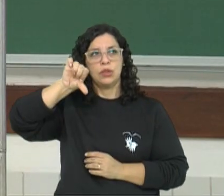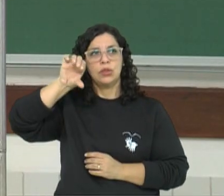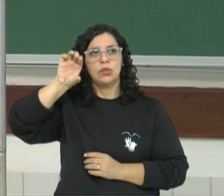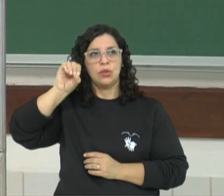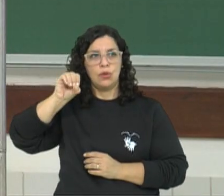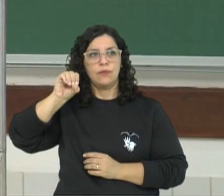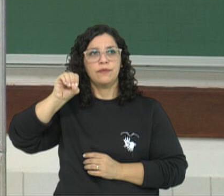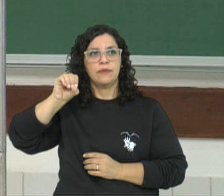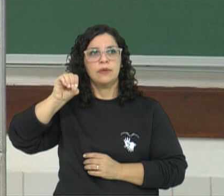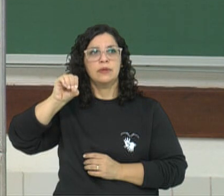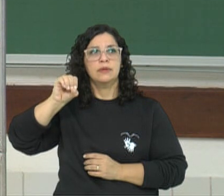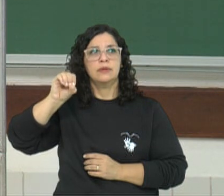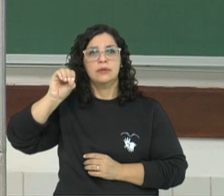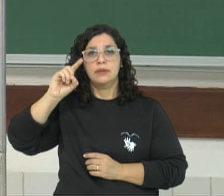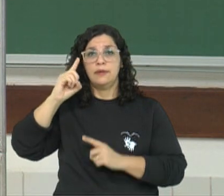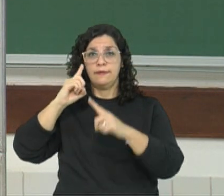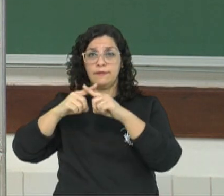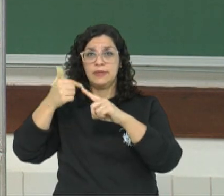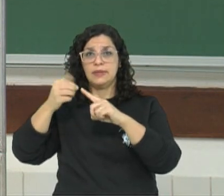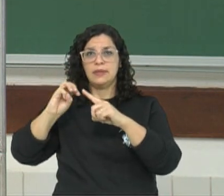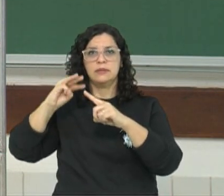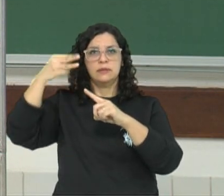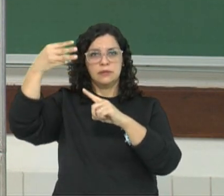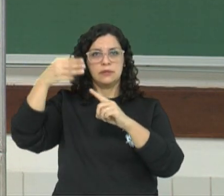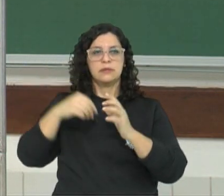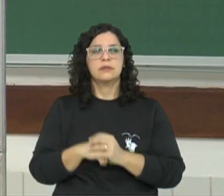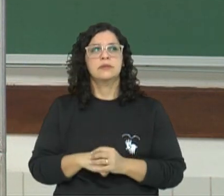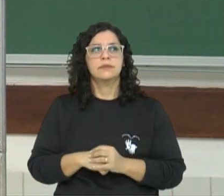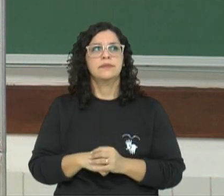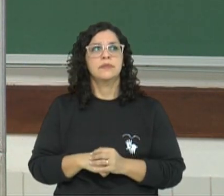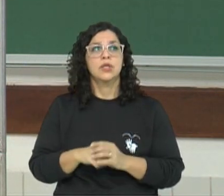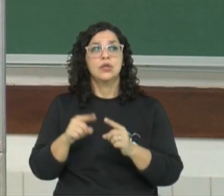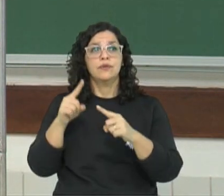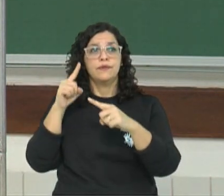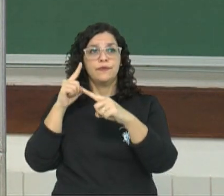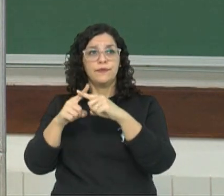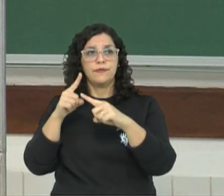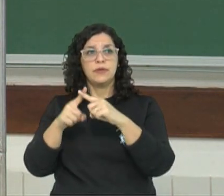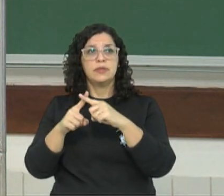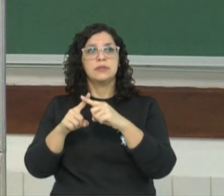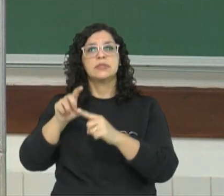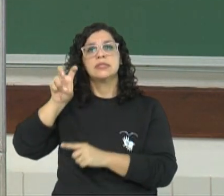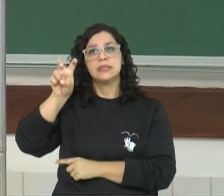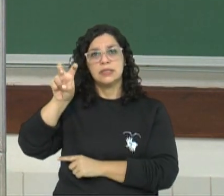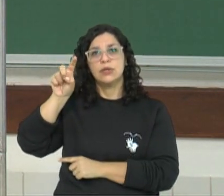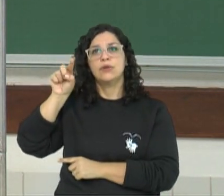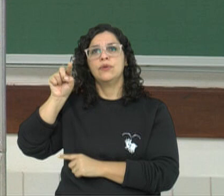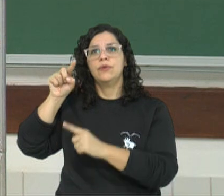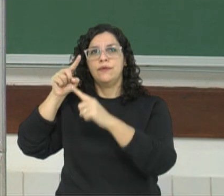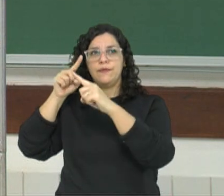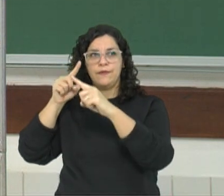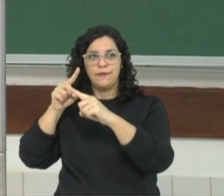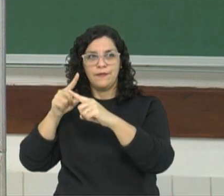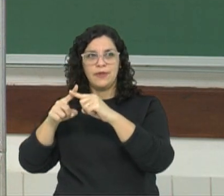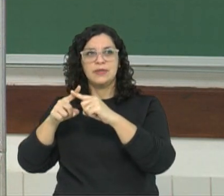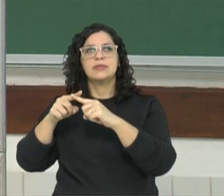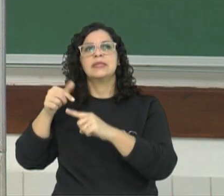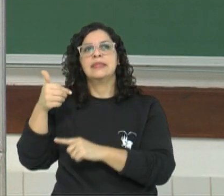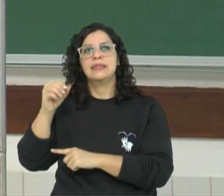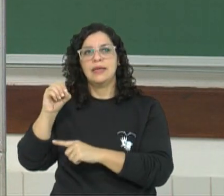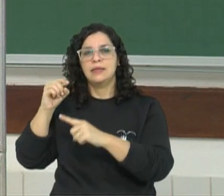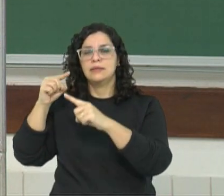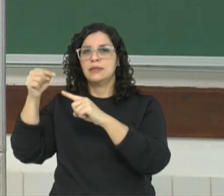0,90 vezes 10 na terceira por 5